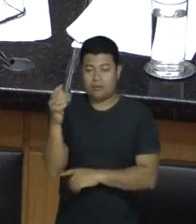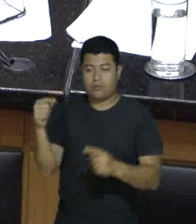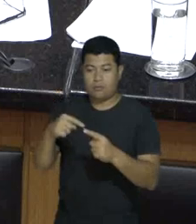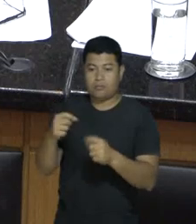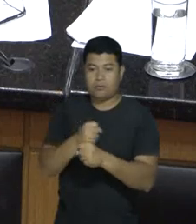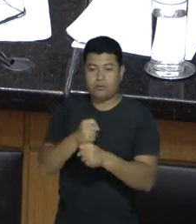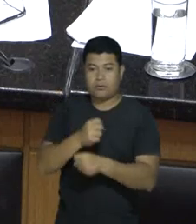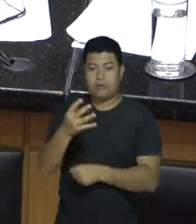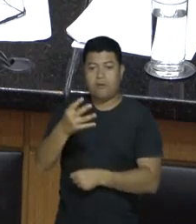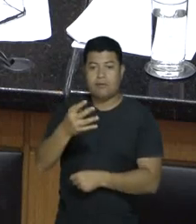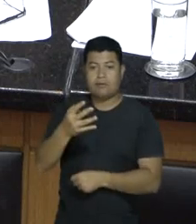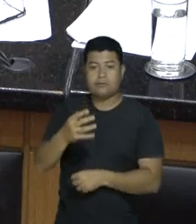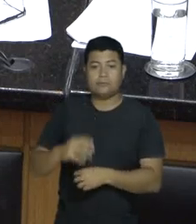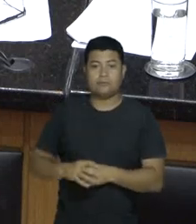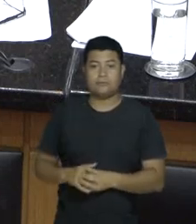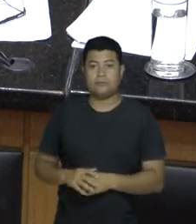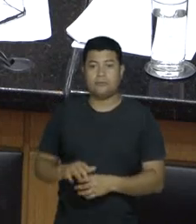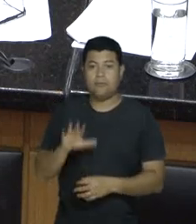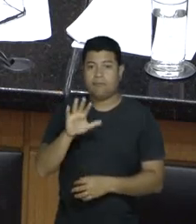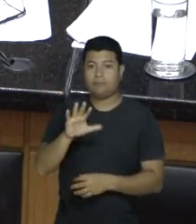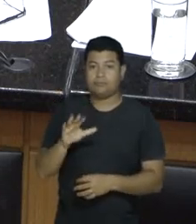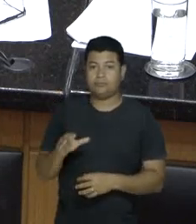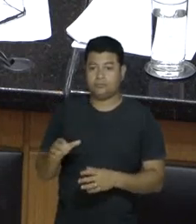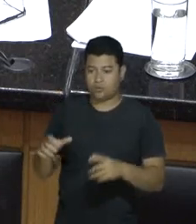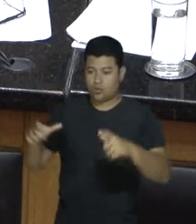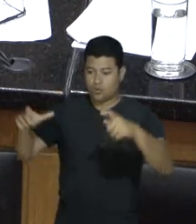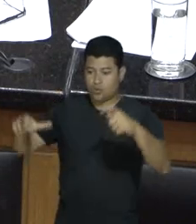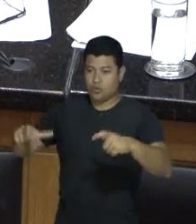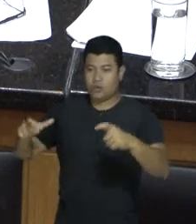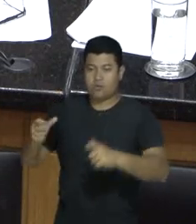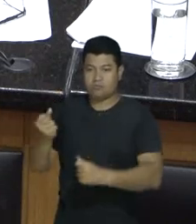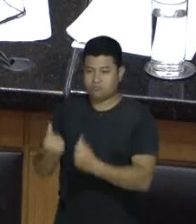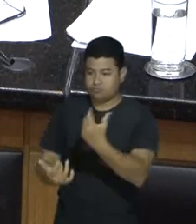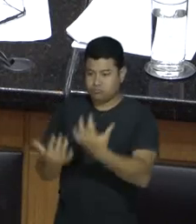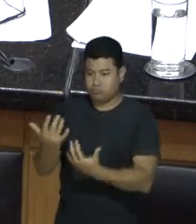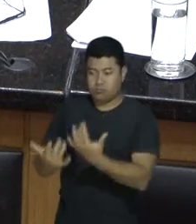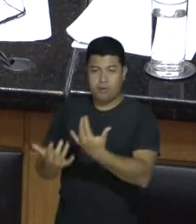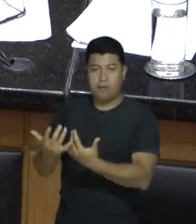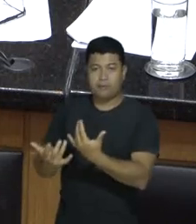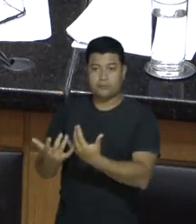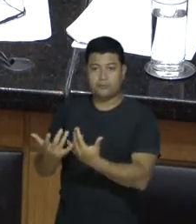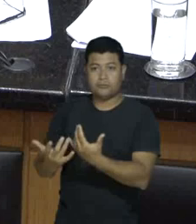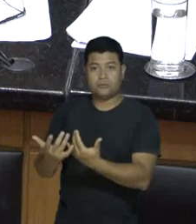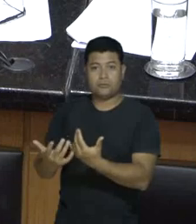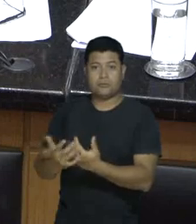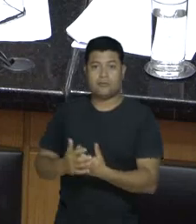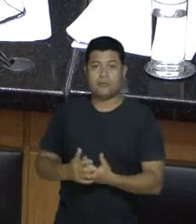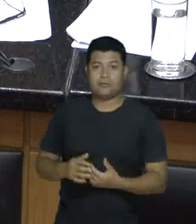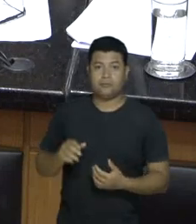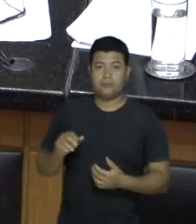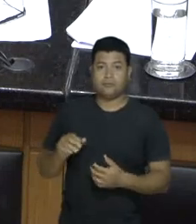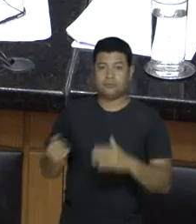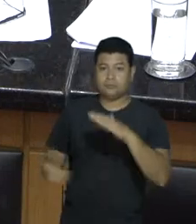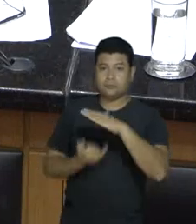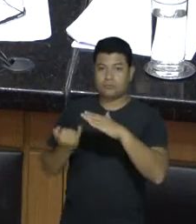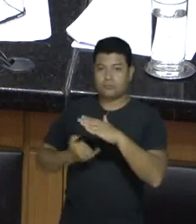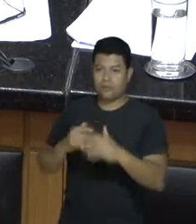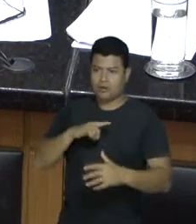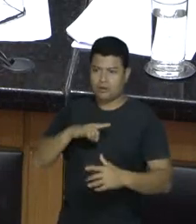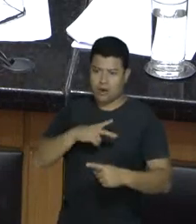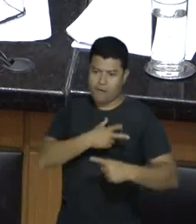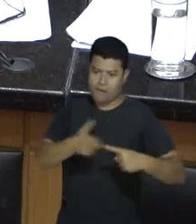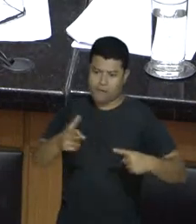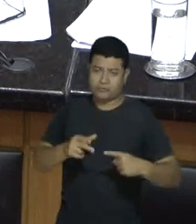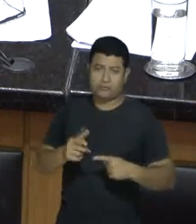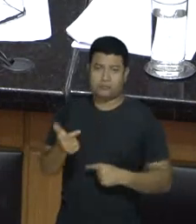na verdade, o forno que fazia essa indústria funcionar não tinha uma validade